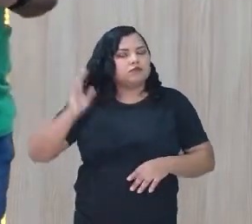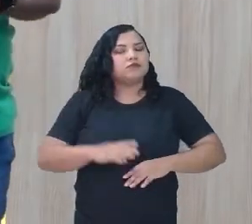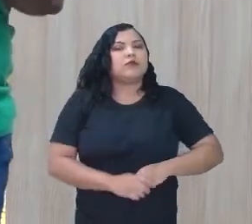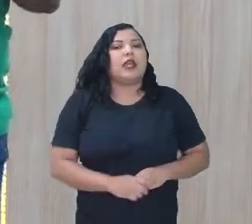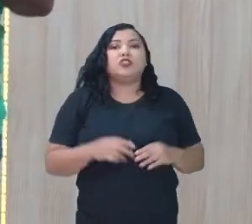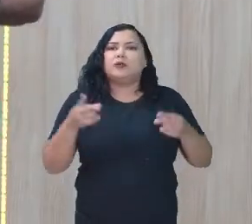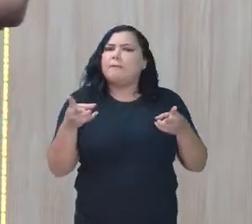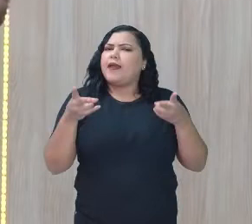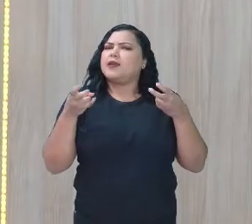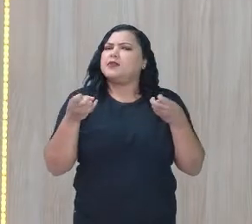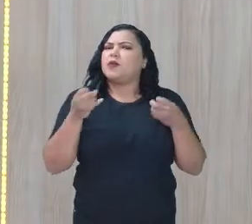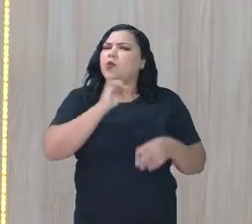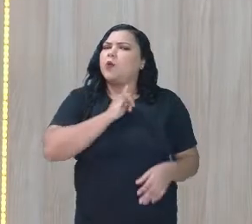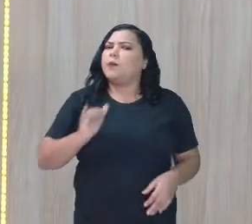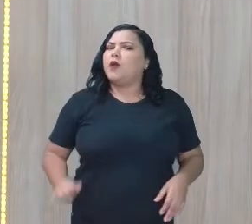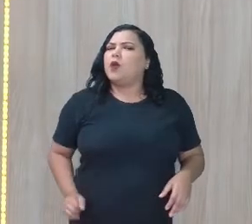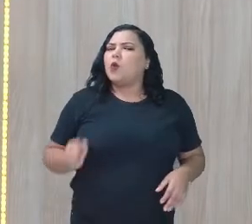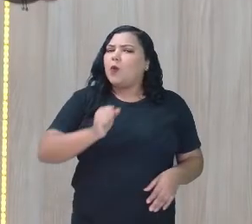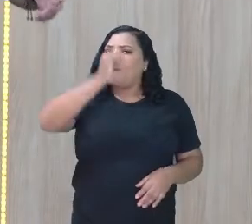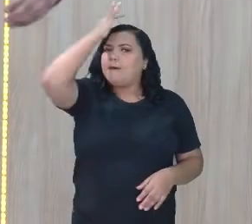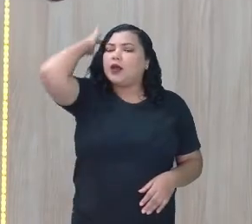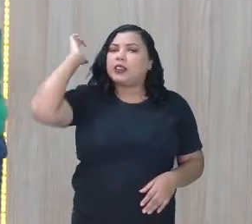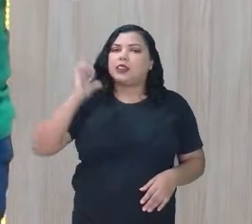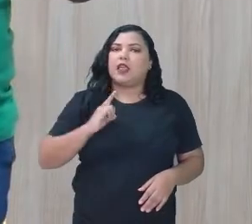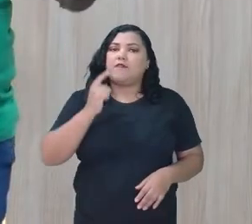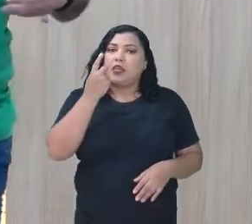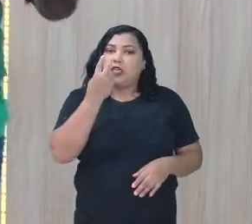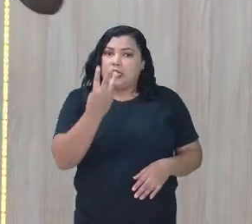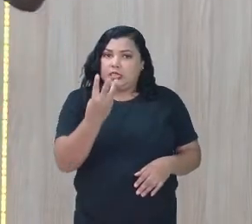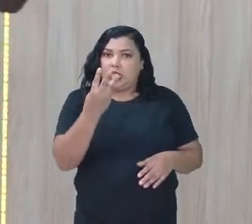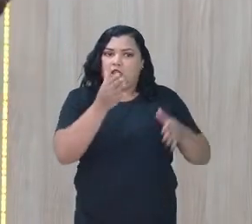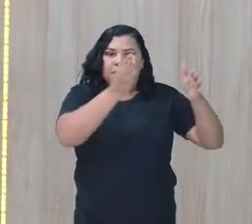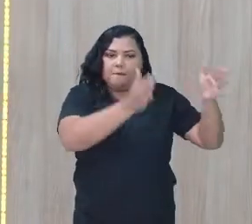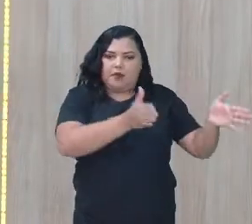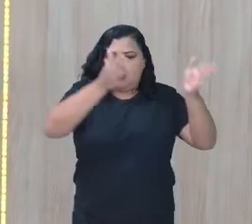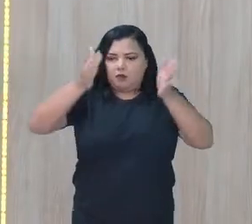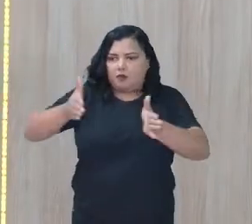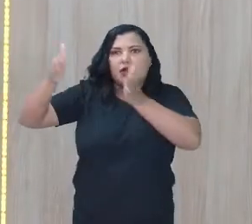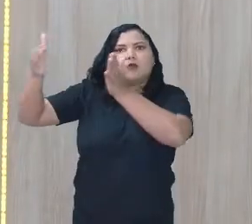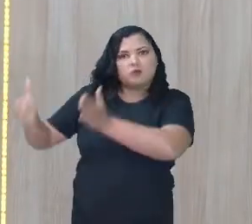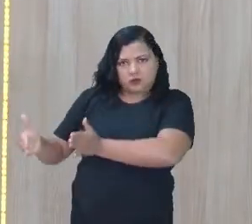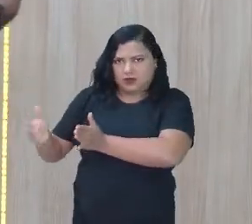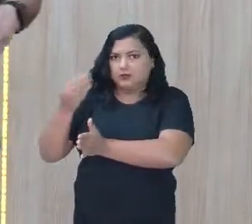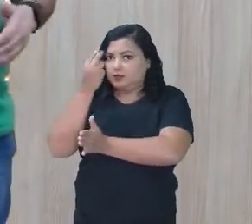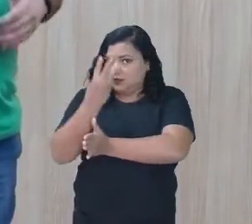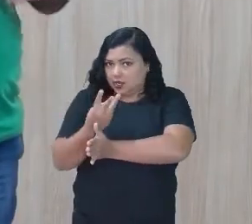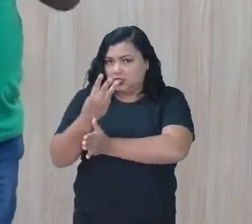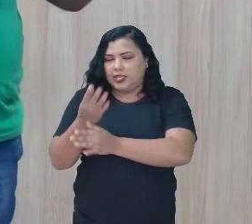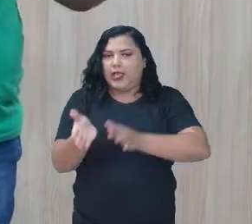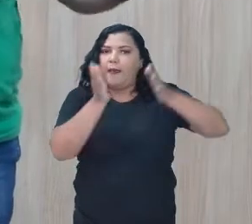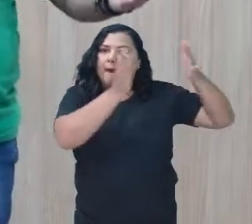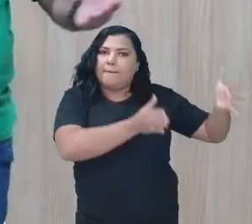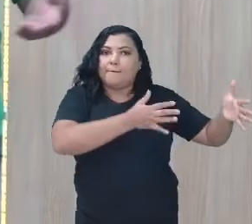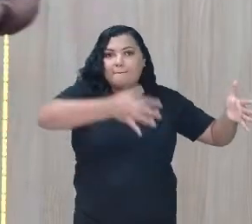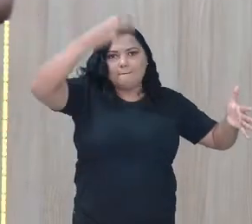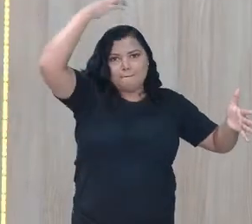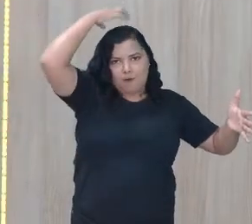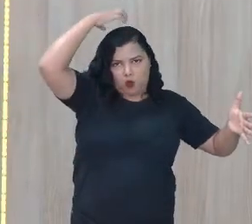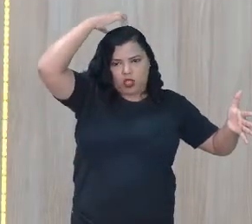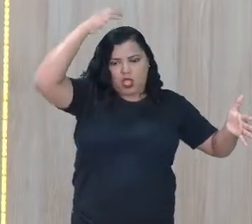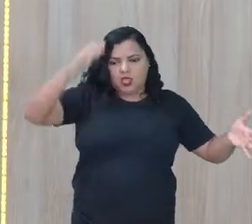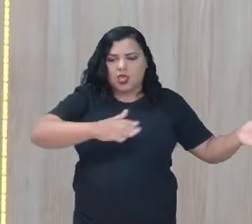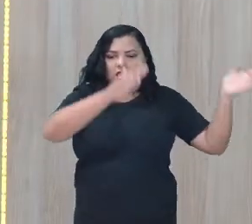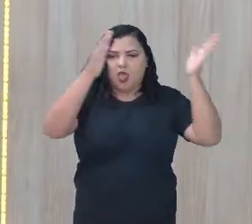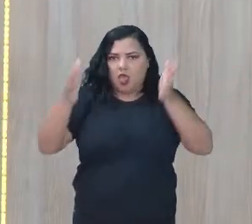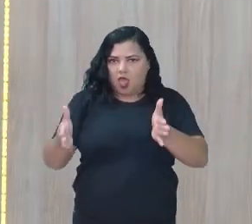vê que a civilização romana ela passou por 3 fases, né, 3 períodos, né, na sua história. Fase da monarquia, da